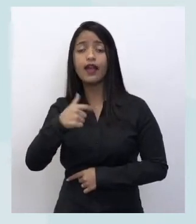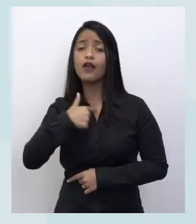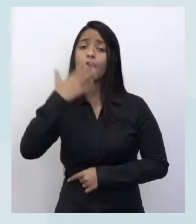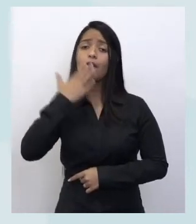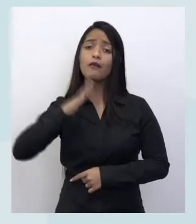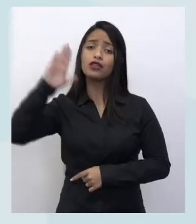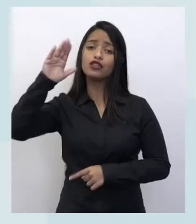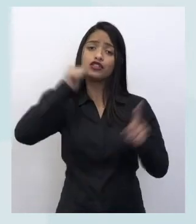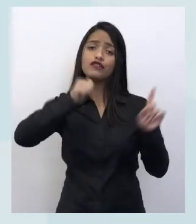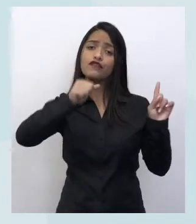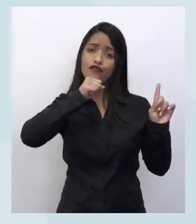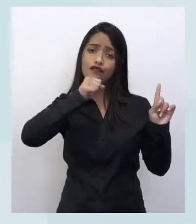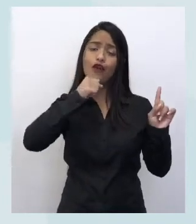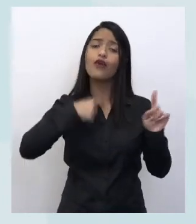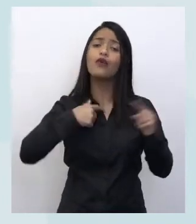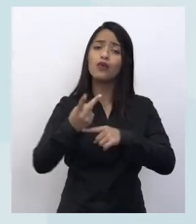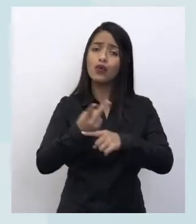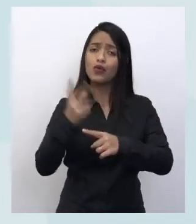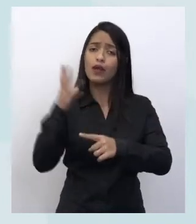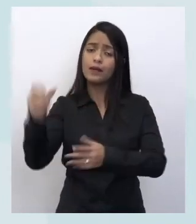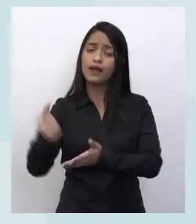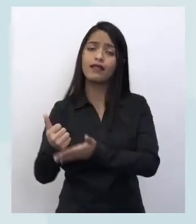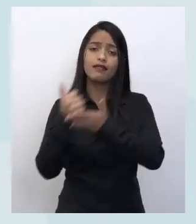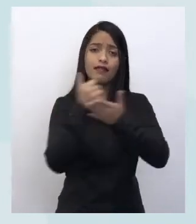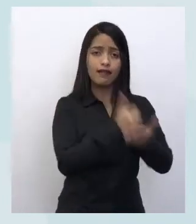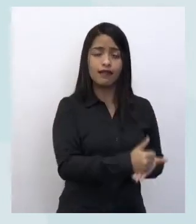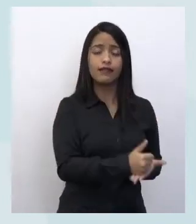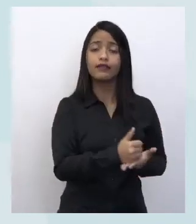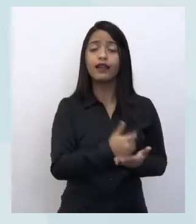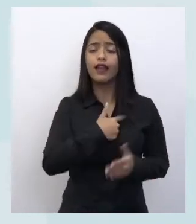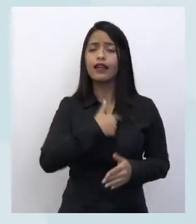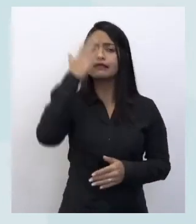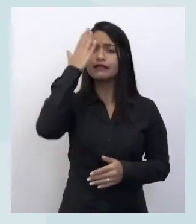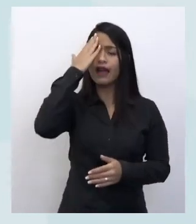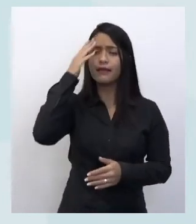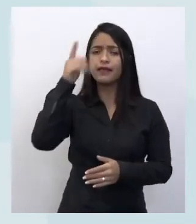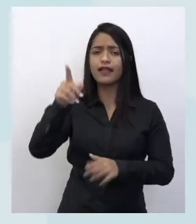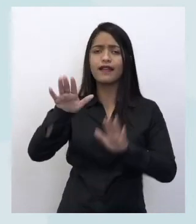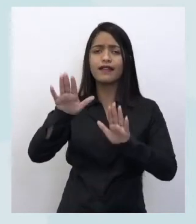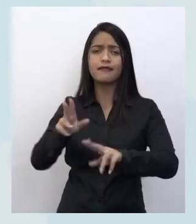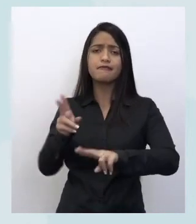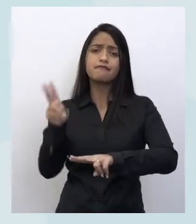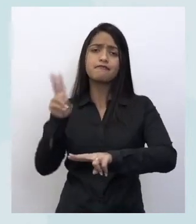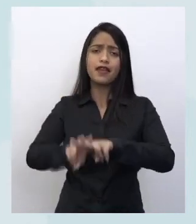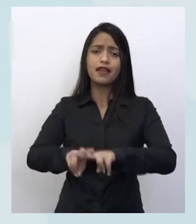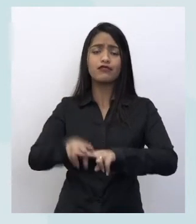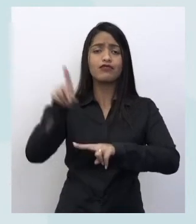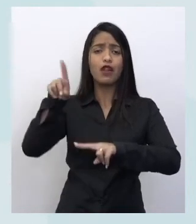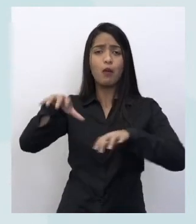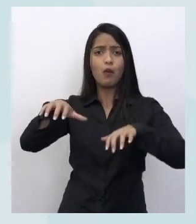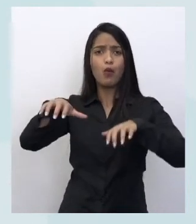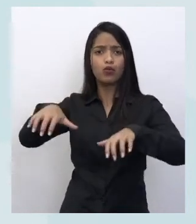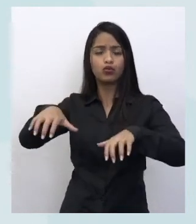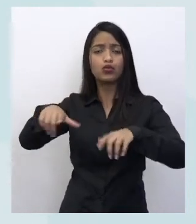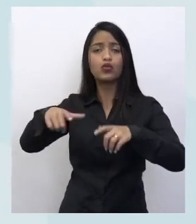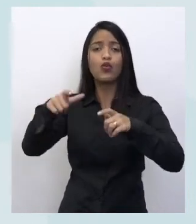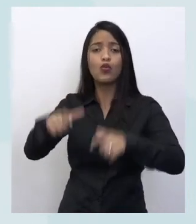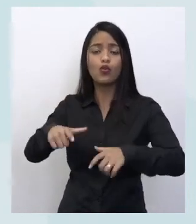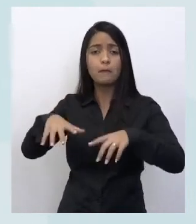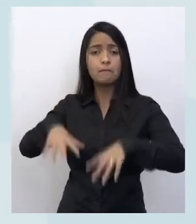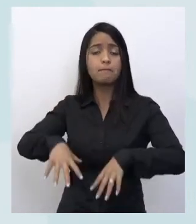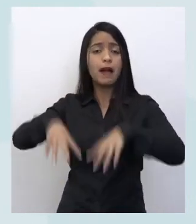Quase que sei que ela está aqui, aprisionada por um dos monstros que atacaram o palácio do príncipe Codadad. Mas